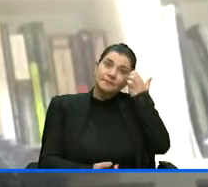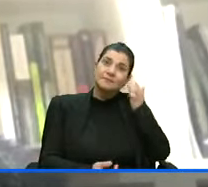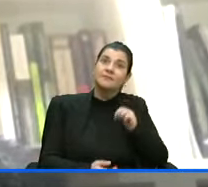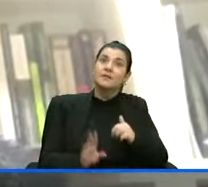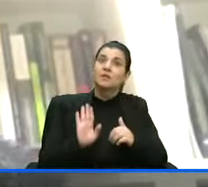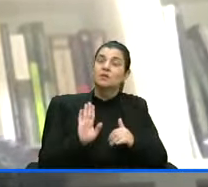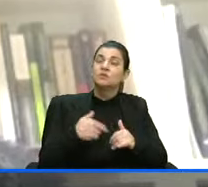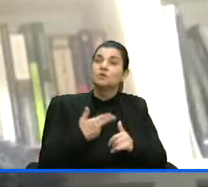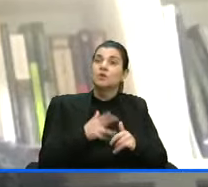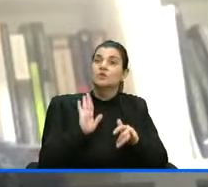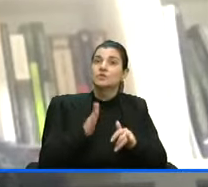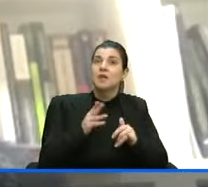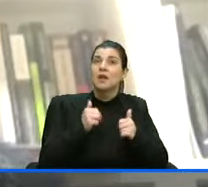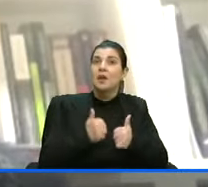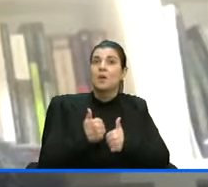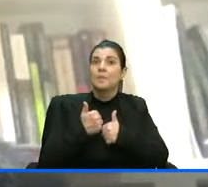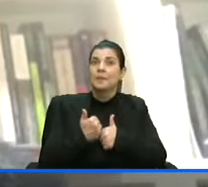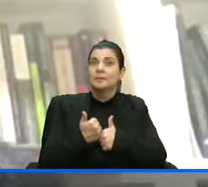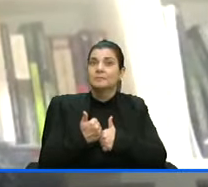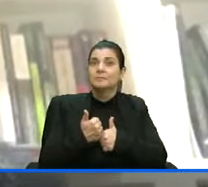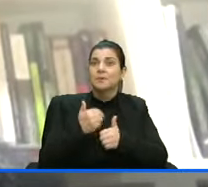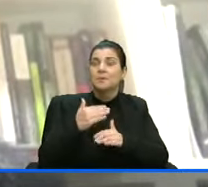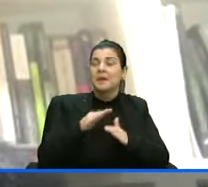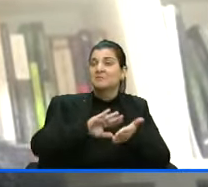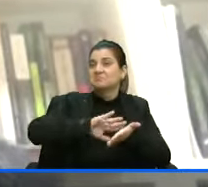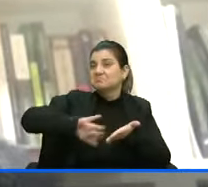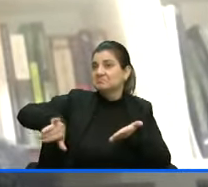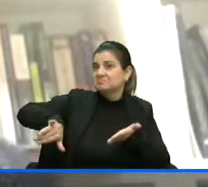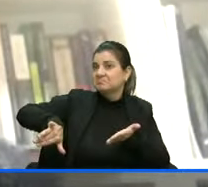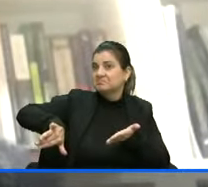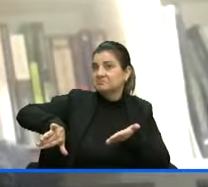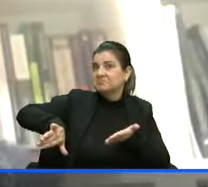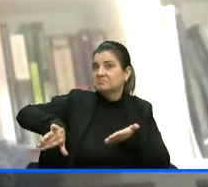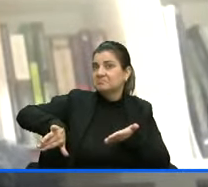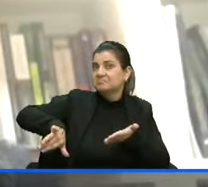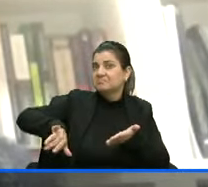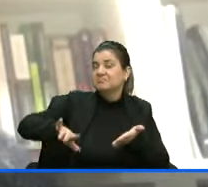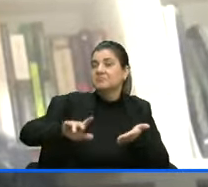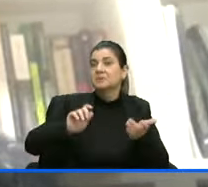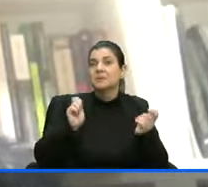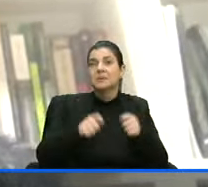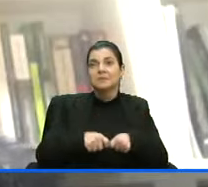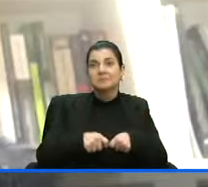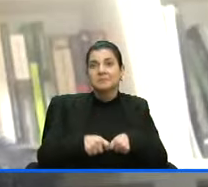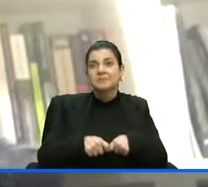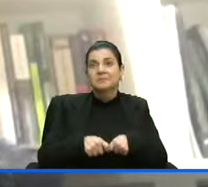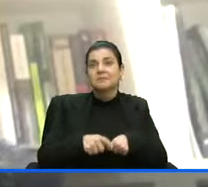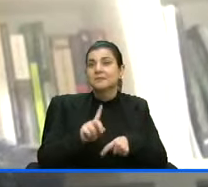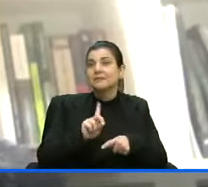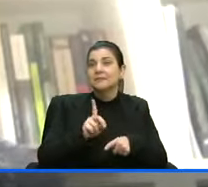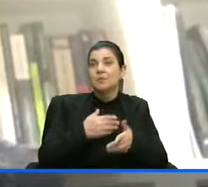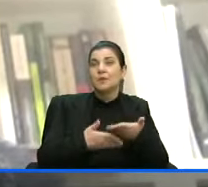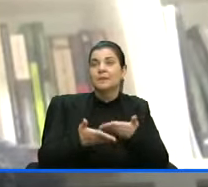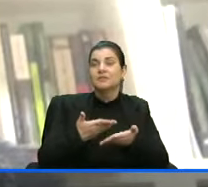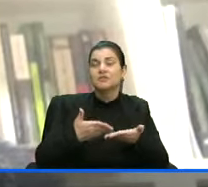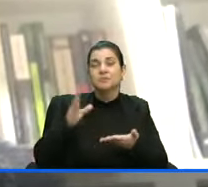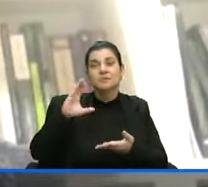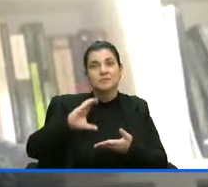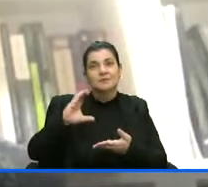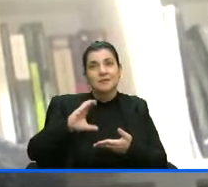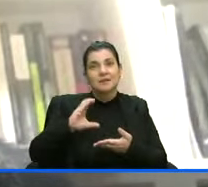vamos dizer assim, praticamente uma exclusão e uma consequente não atendimento da creche,